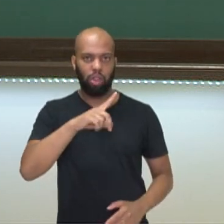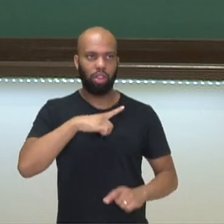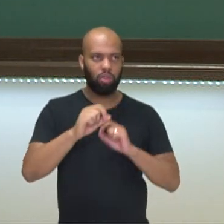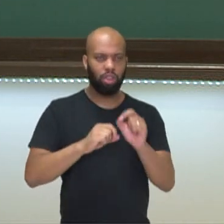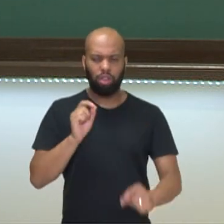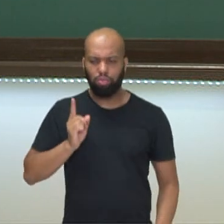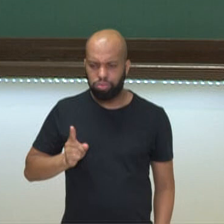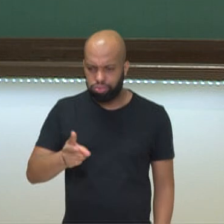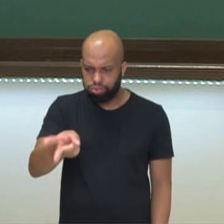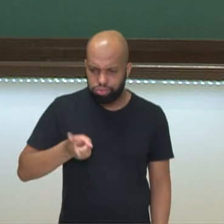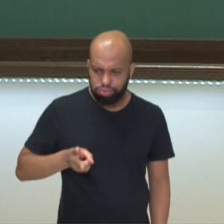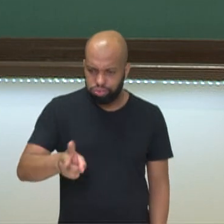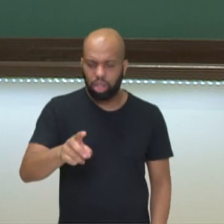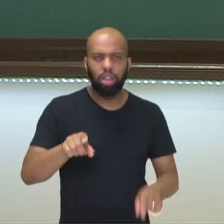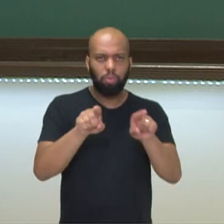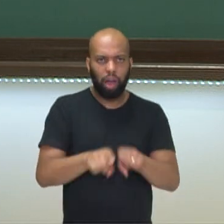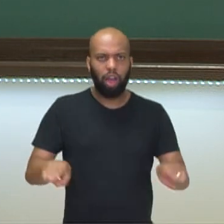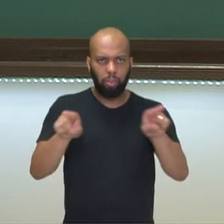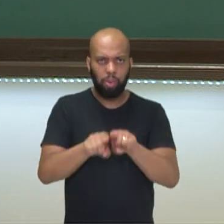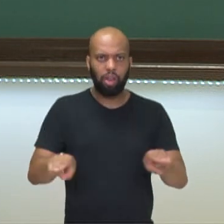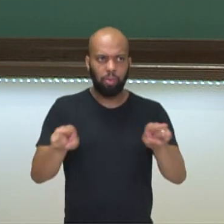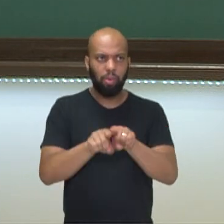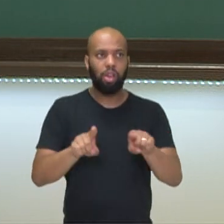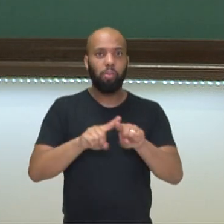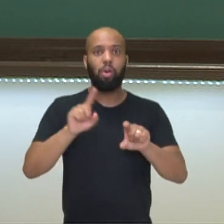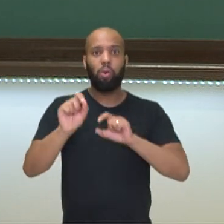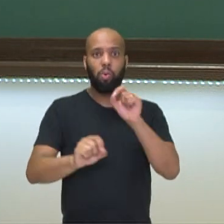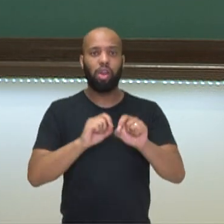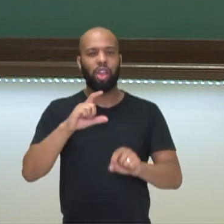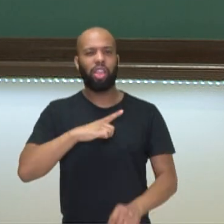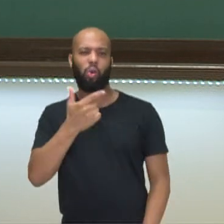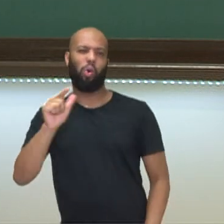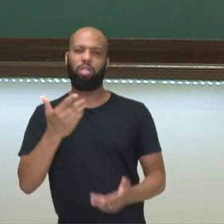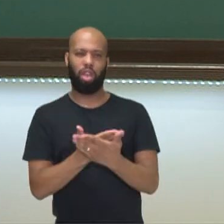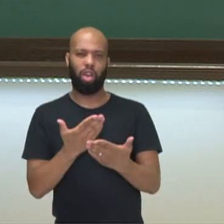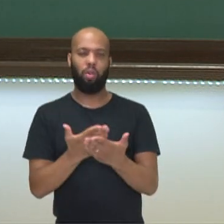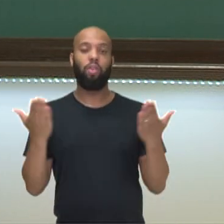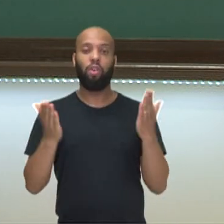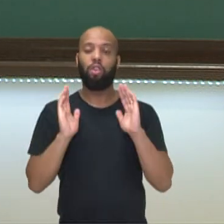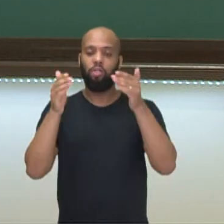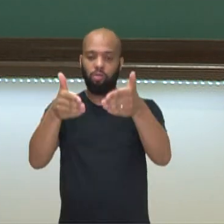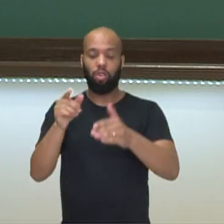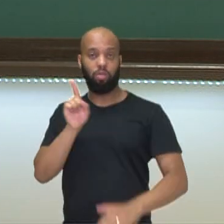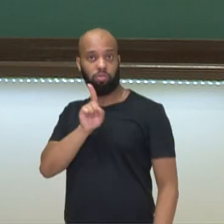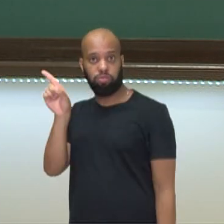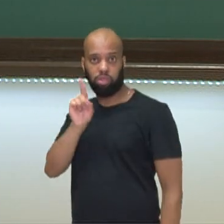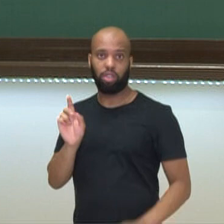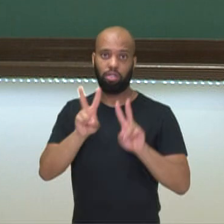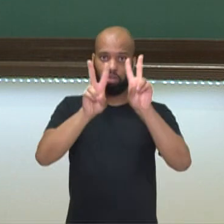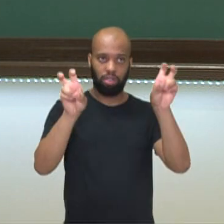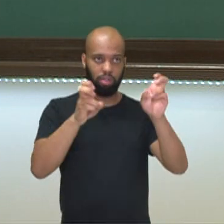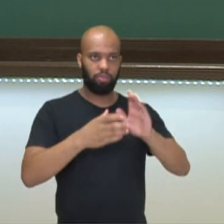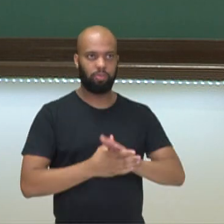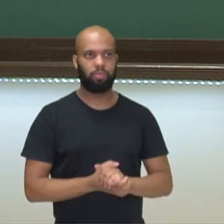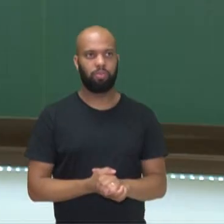se repetem de qualquer jeito, tá bom? Mas isso é conversa para uma outra aula. Vamos concentrar nas dízimas periódicas.